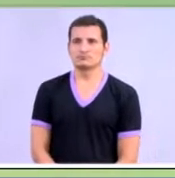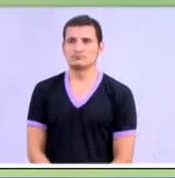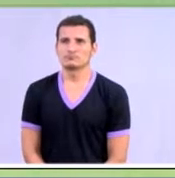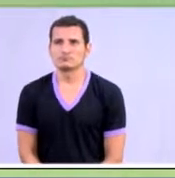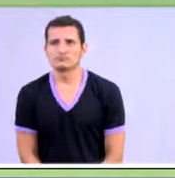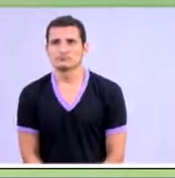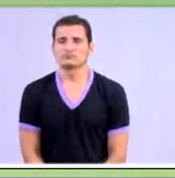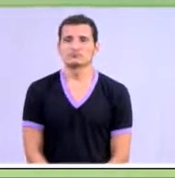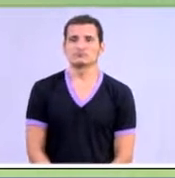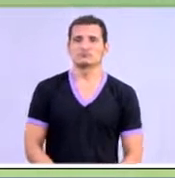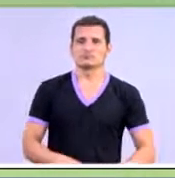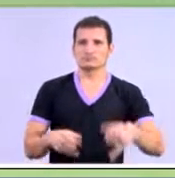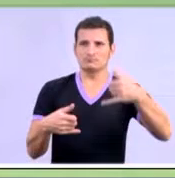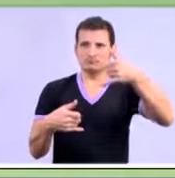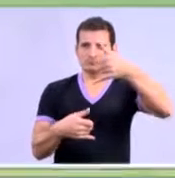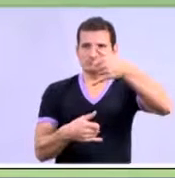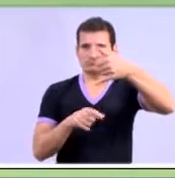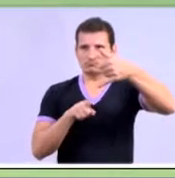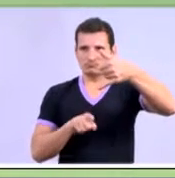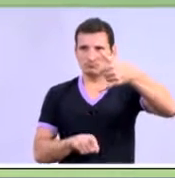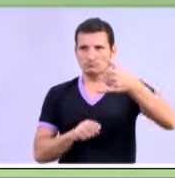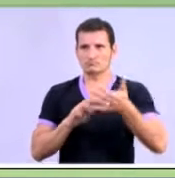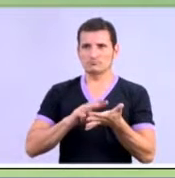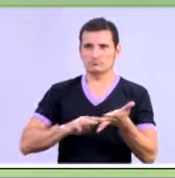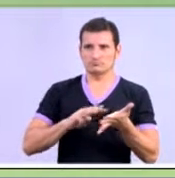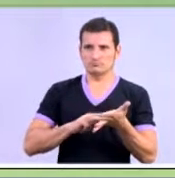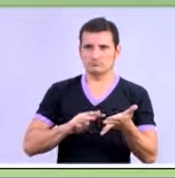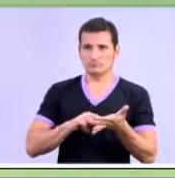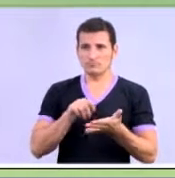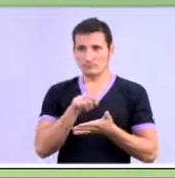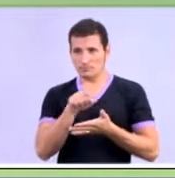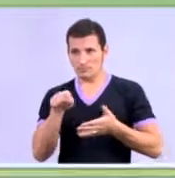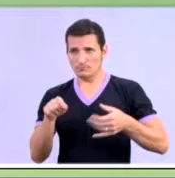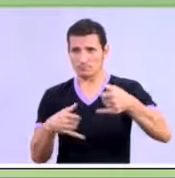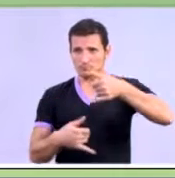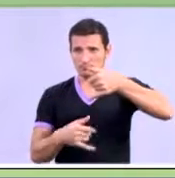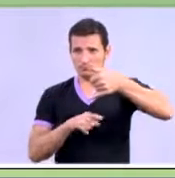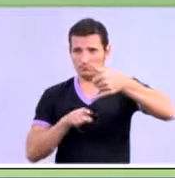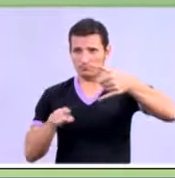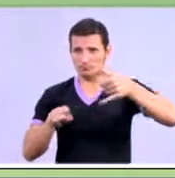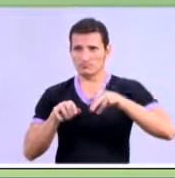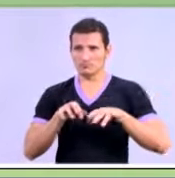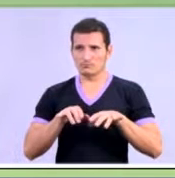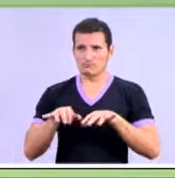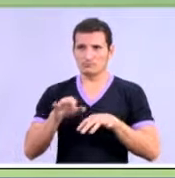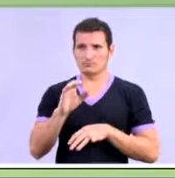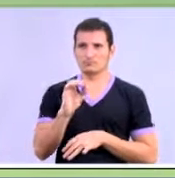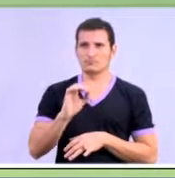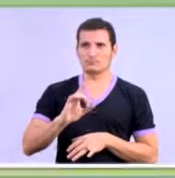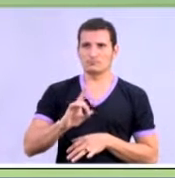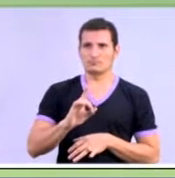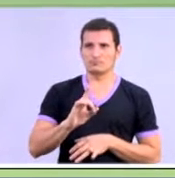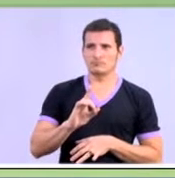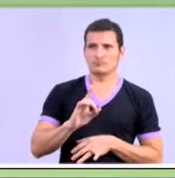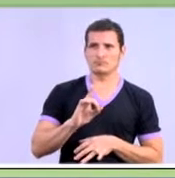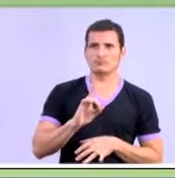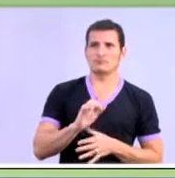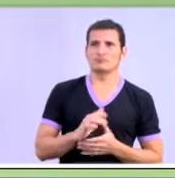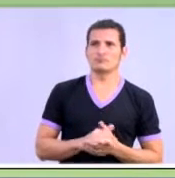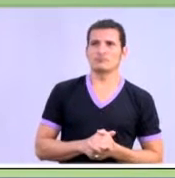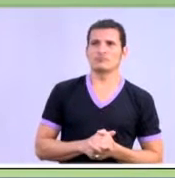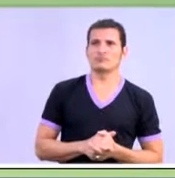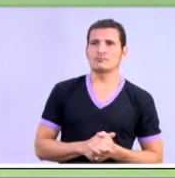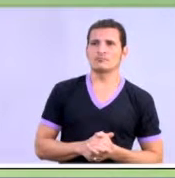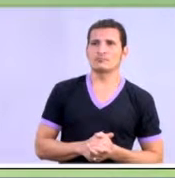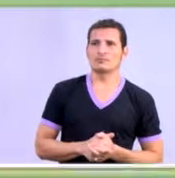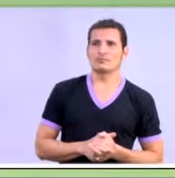o meu método e finalizar meu método. E aqui vou criar um código que implementação correr com base nos seguintes parâmetros, que